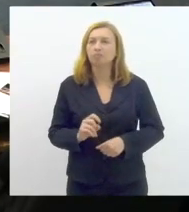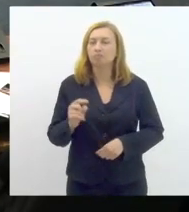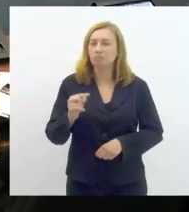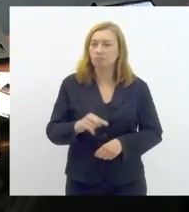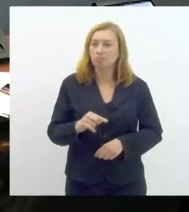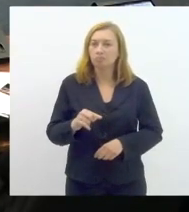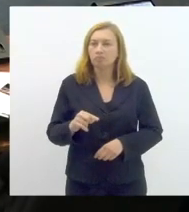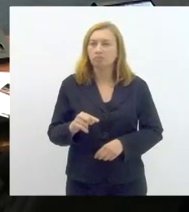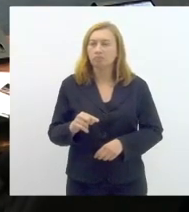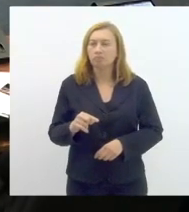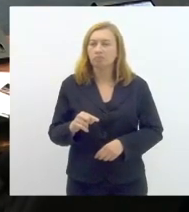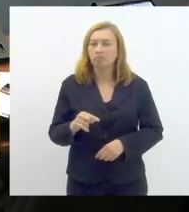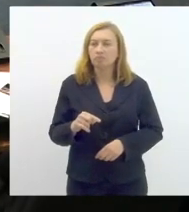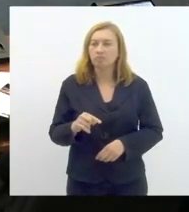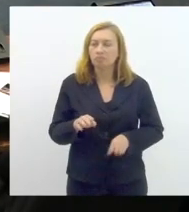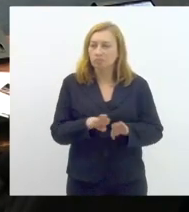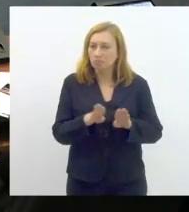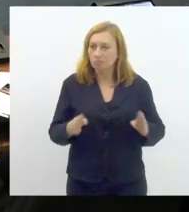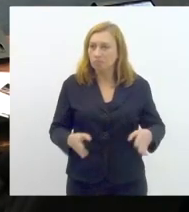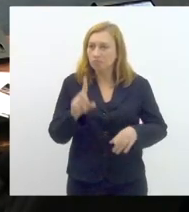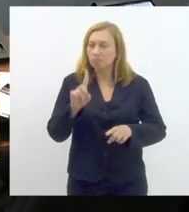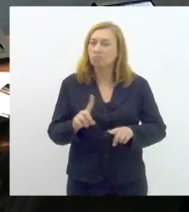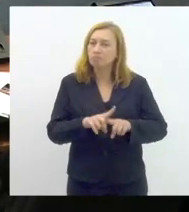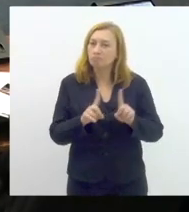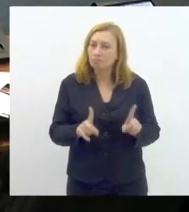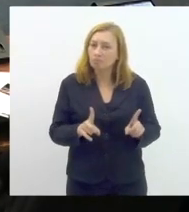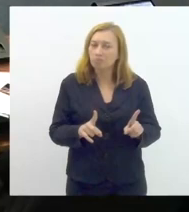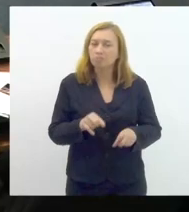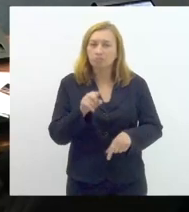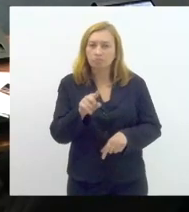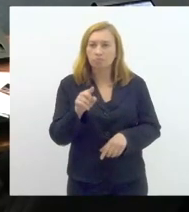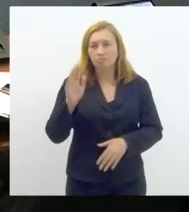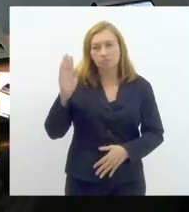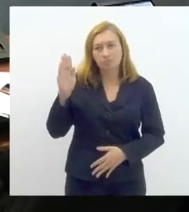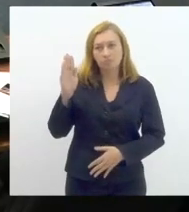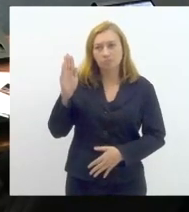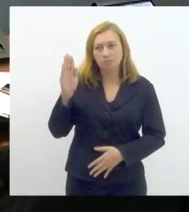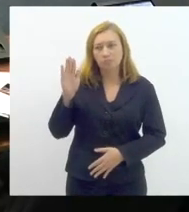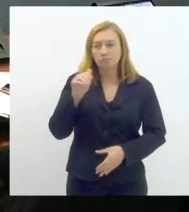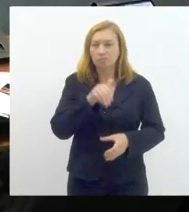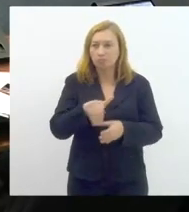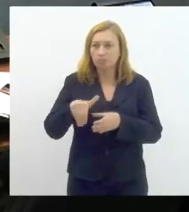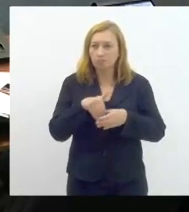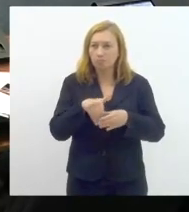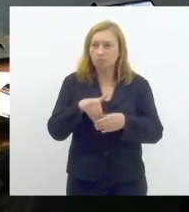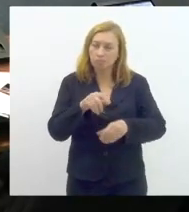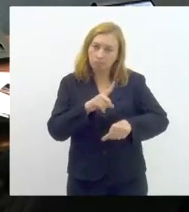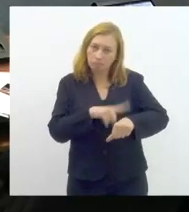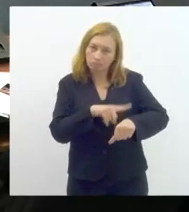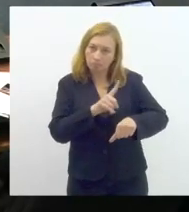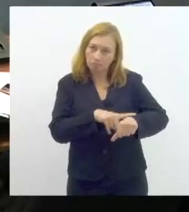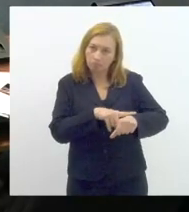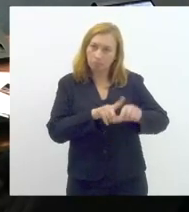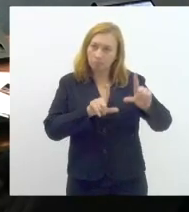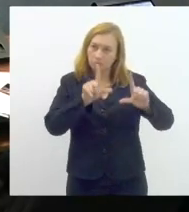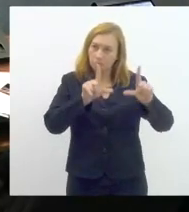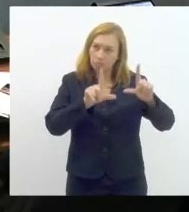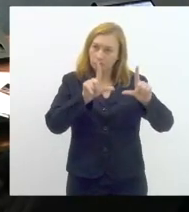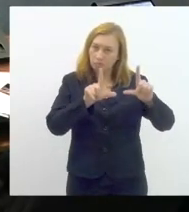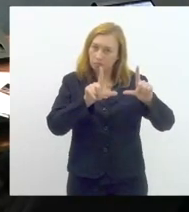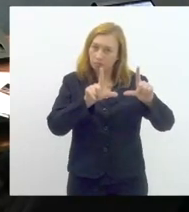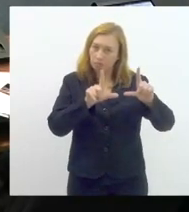uma candidatura à mesa diretora, mas quando você é candidata na eleição, você tem um tempo ali de TV que não